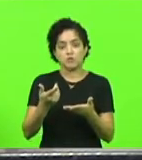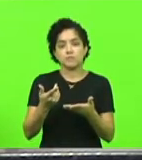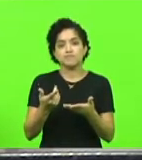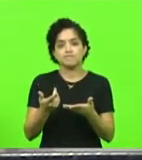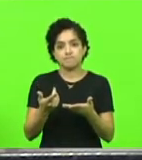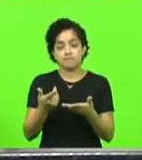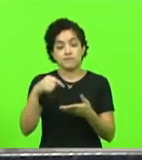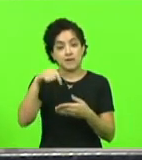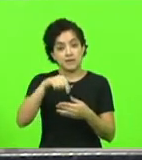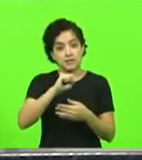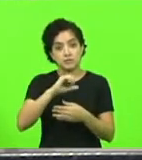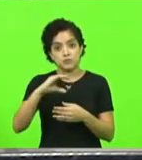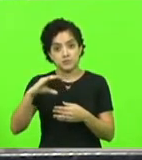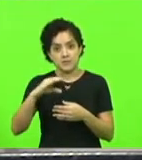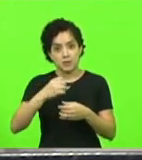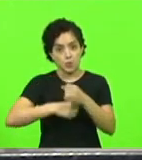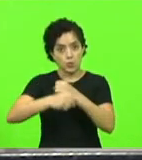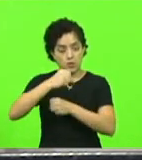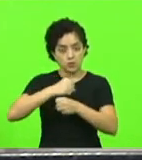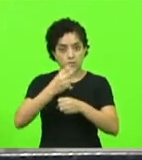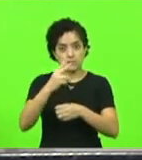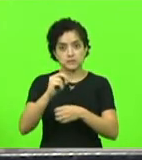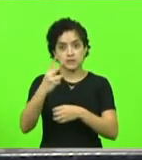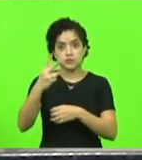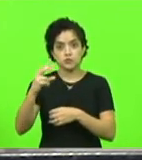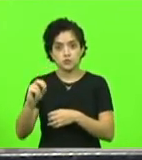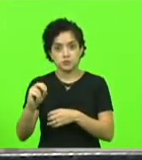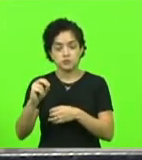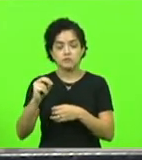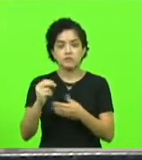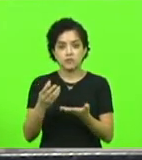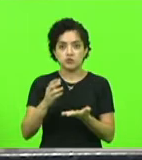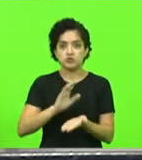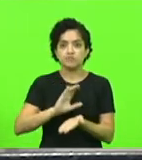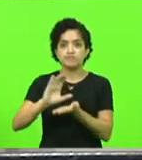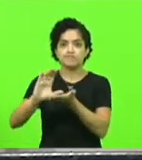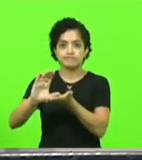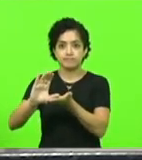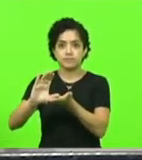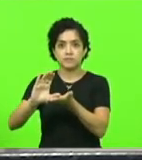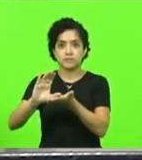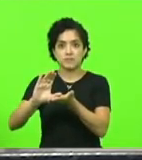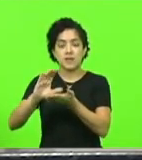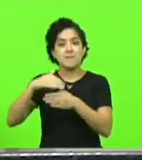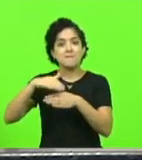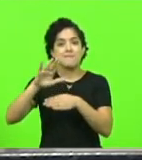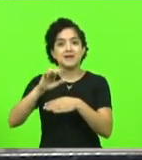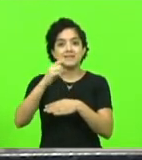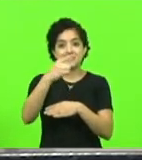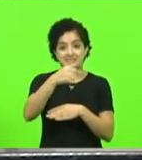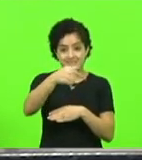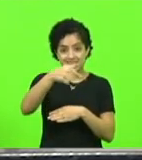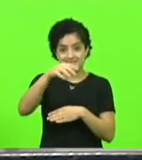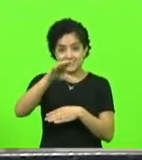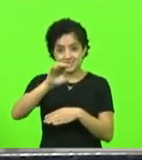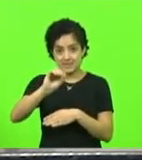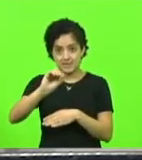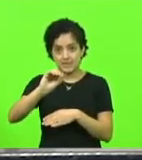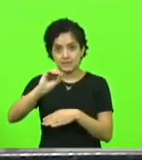Santa Catarina, no ano passado, mandou, foca em mim um pouquinho aqui, mais de 70